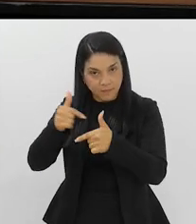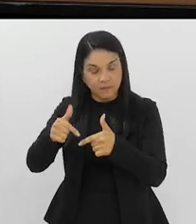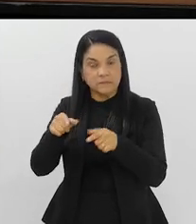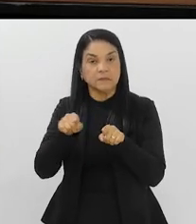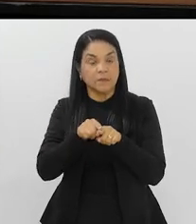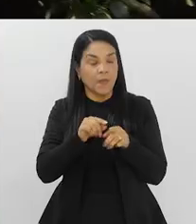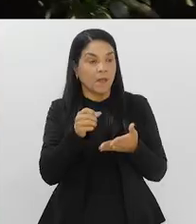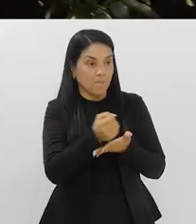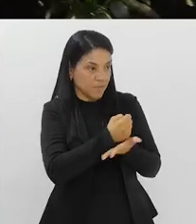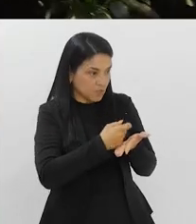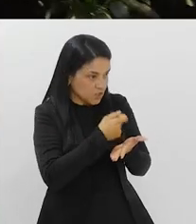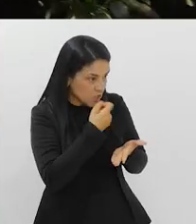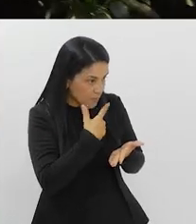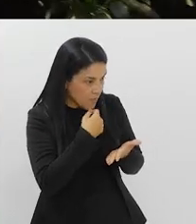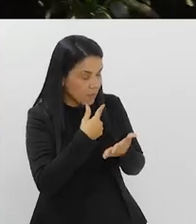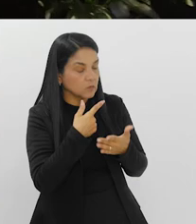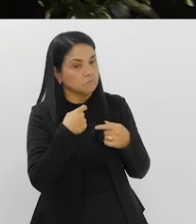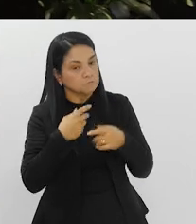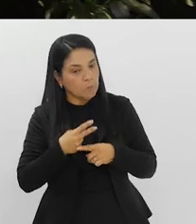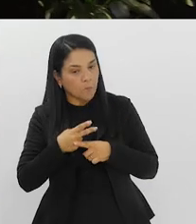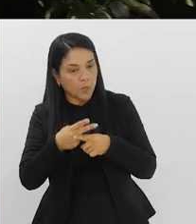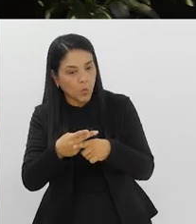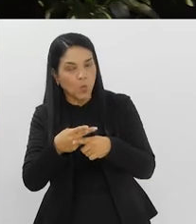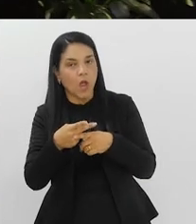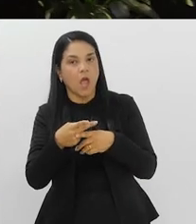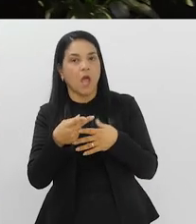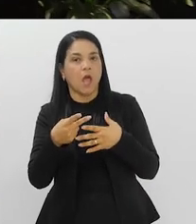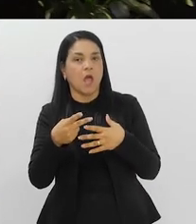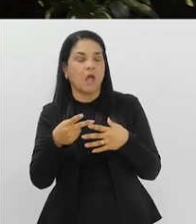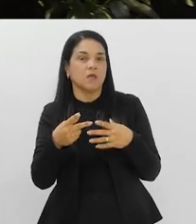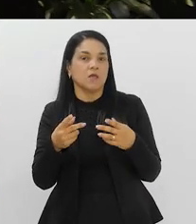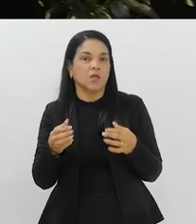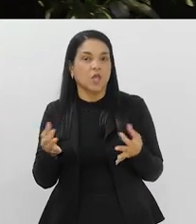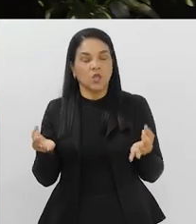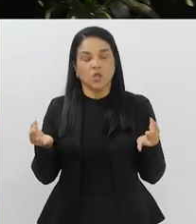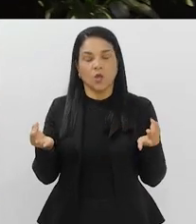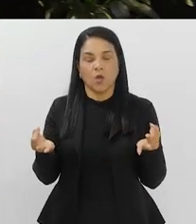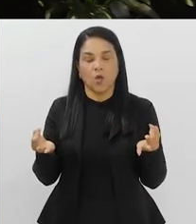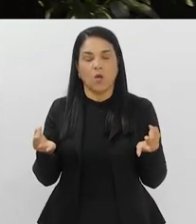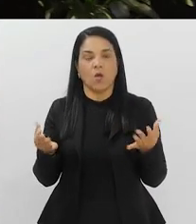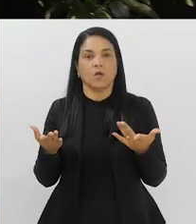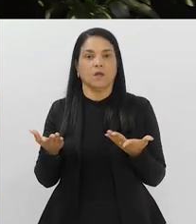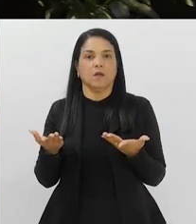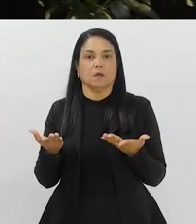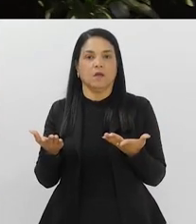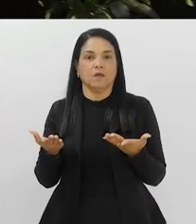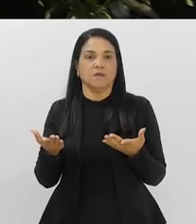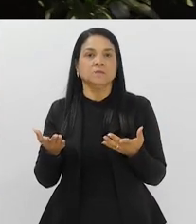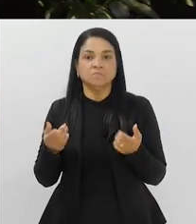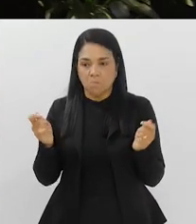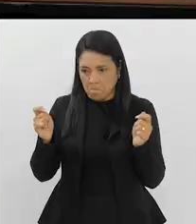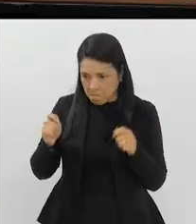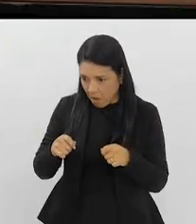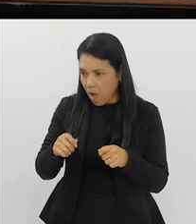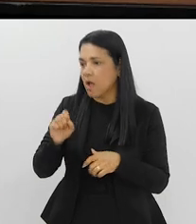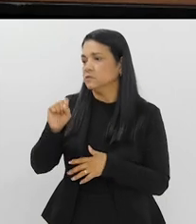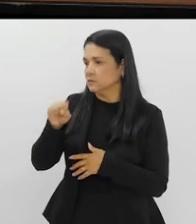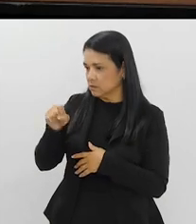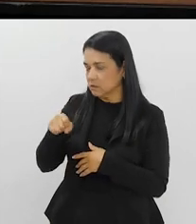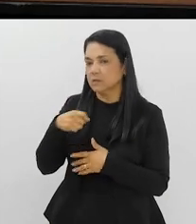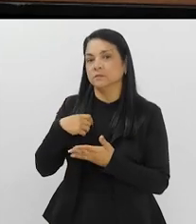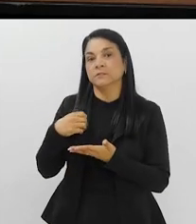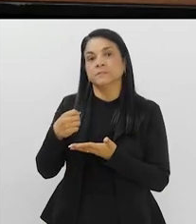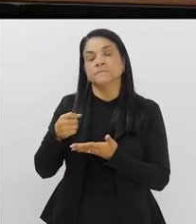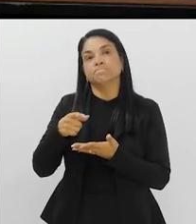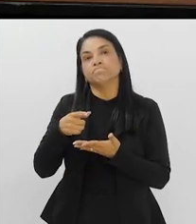vivenciando. Além dos medicamentos, a pessoa pode procurar alguma técnica, enfim, terapia, yoga, enfim... A associação com